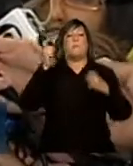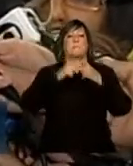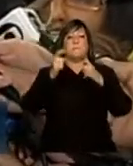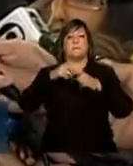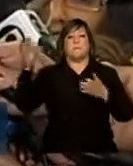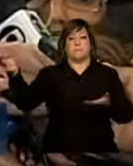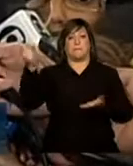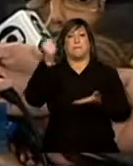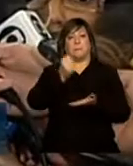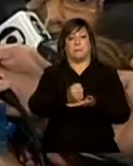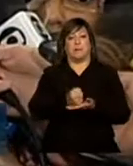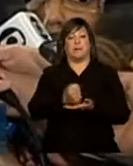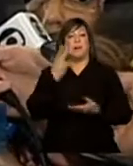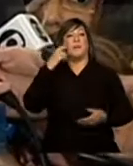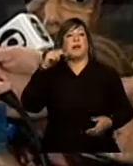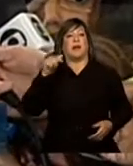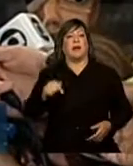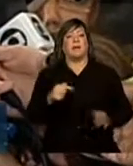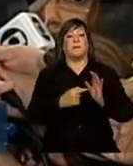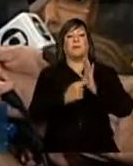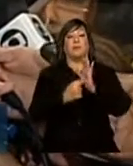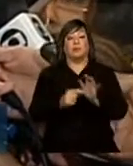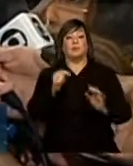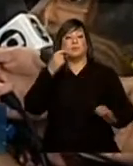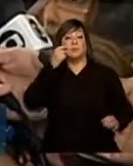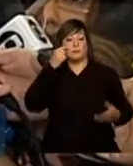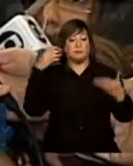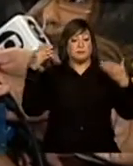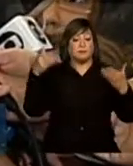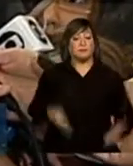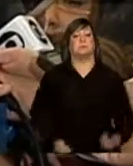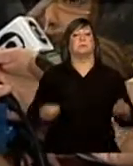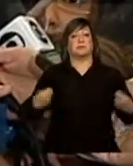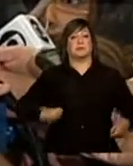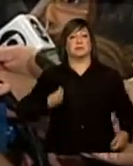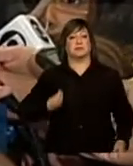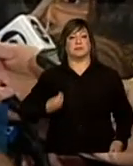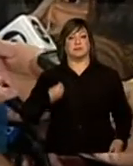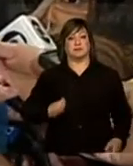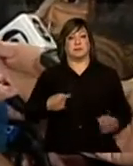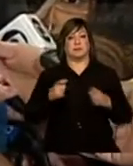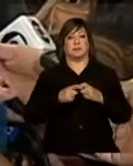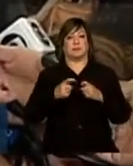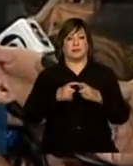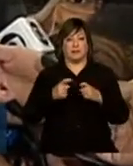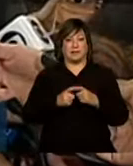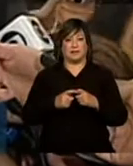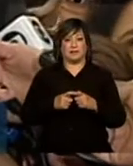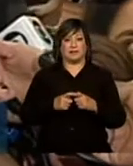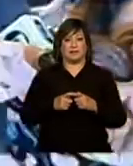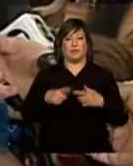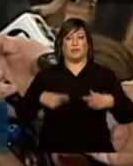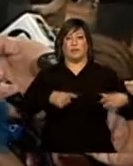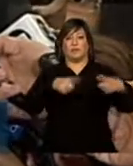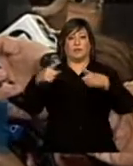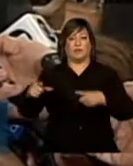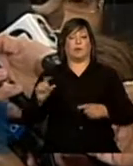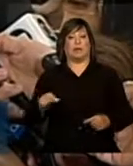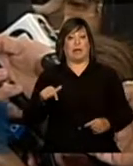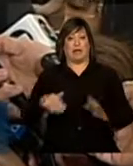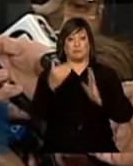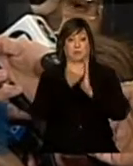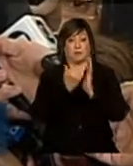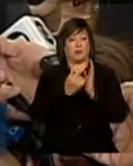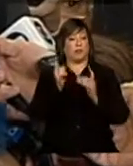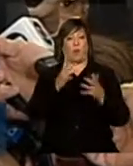ser importante para moralizarmos a presença dos profissionais nas unidades de base de saúde. Mostrou que o programa não aceita